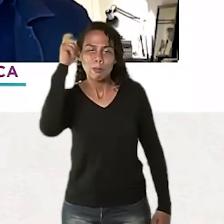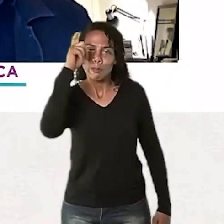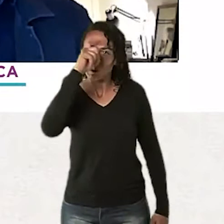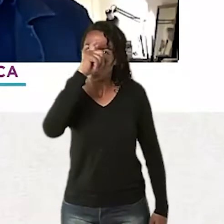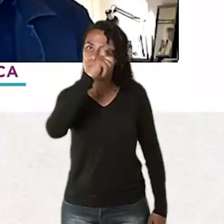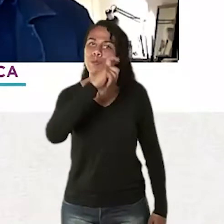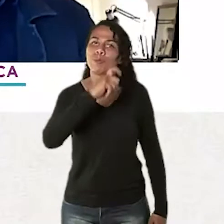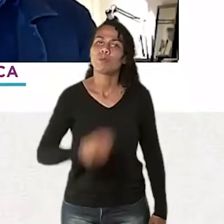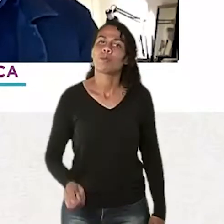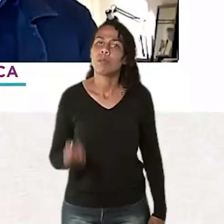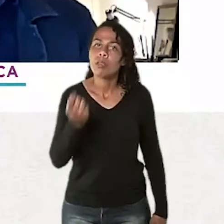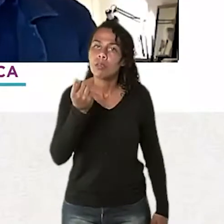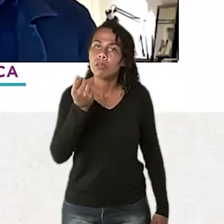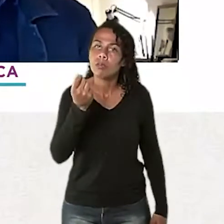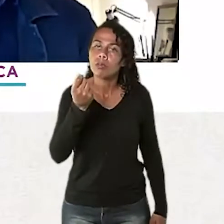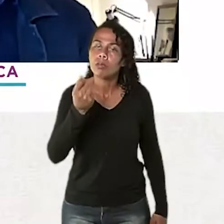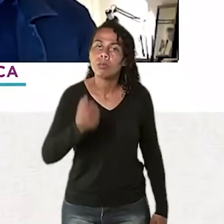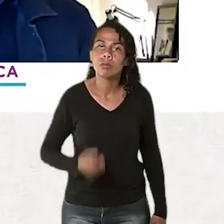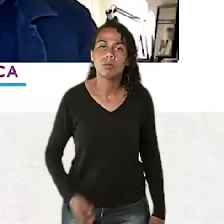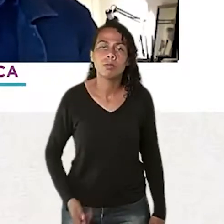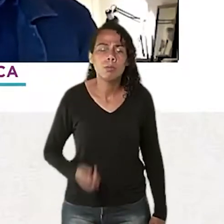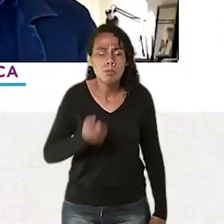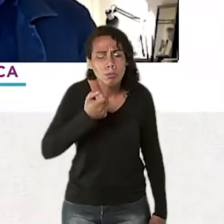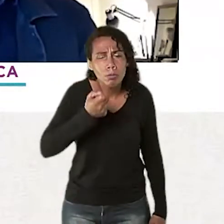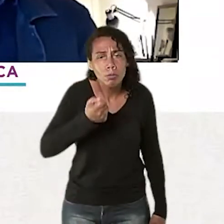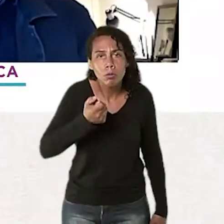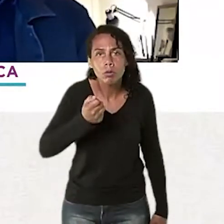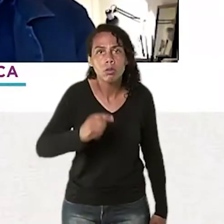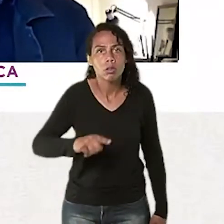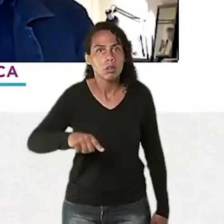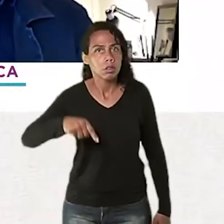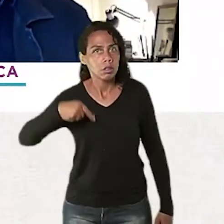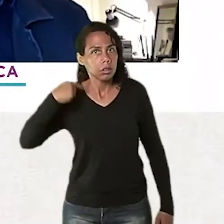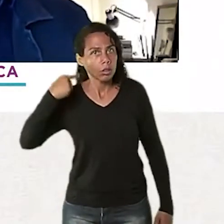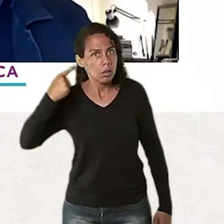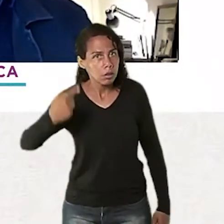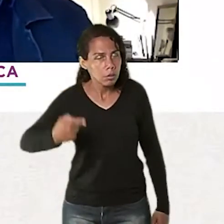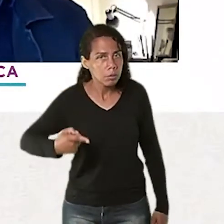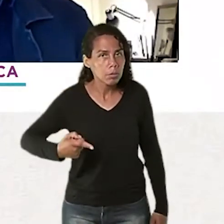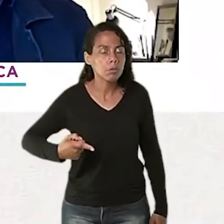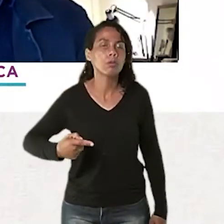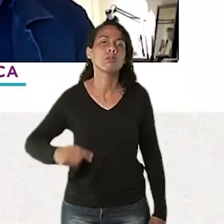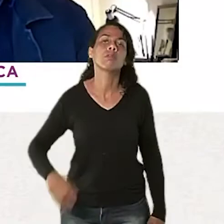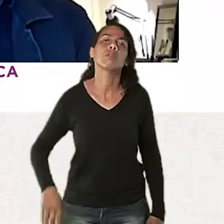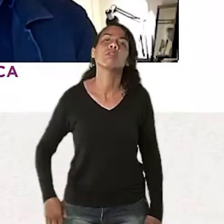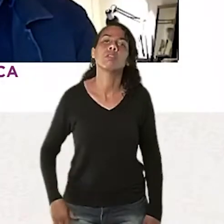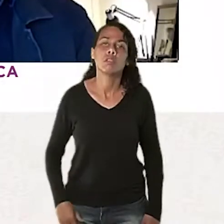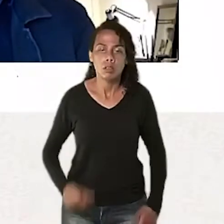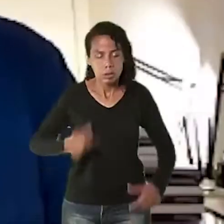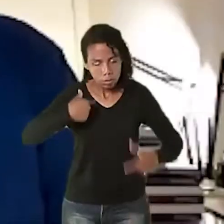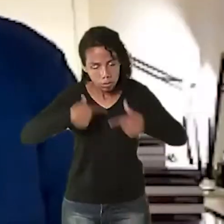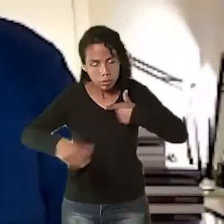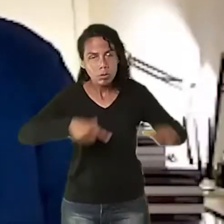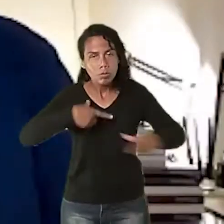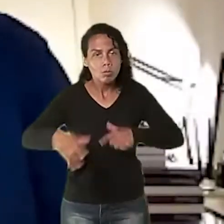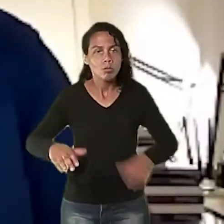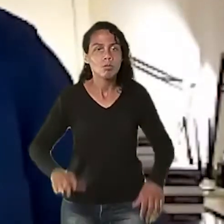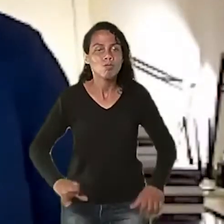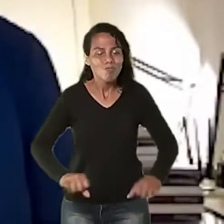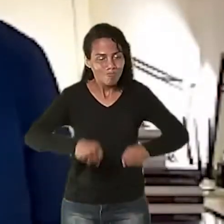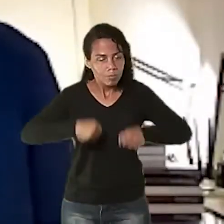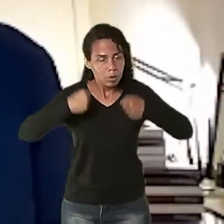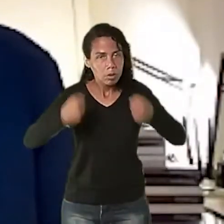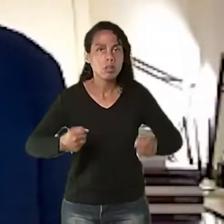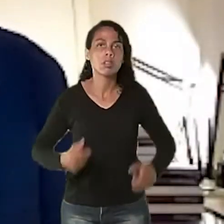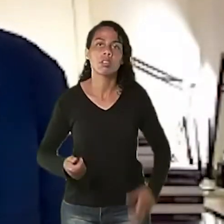XX no Brasil fez rendeu um monte de crônica legal, né? De pessoas que de repente nem escreveriam